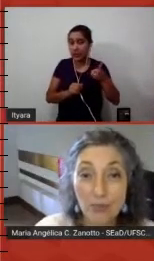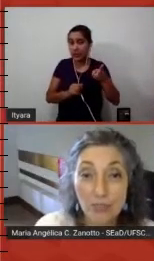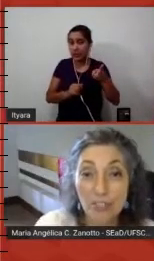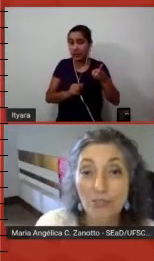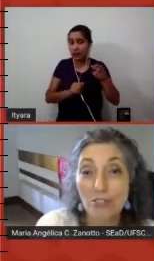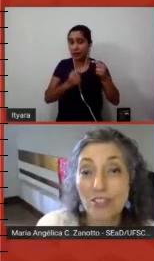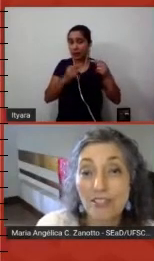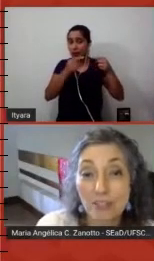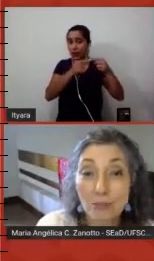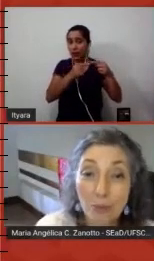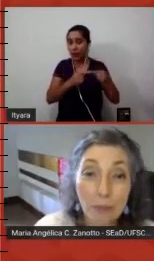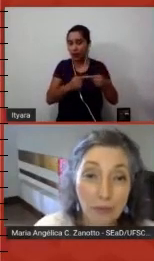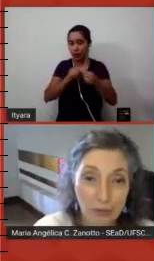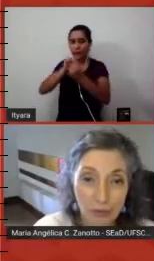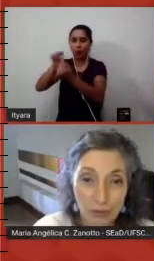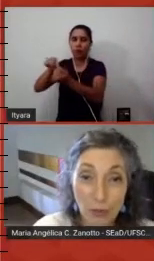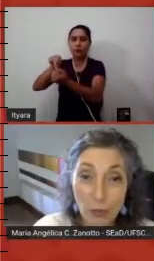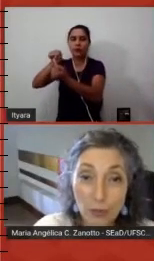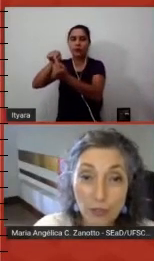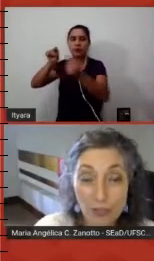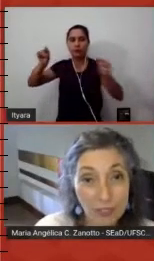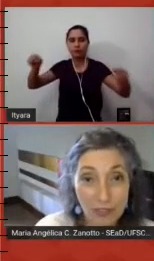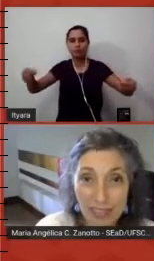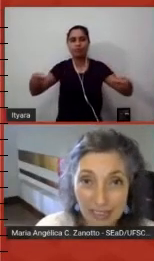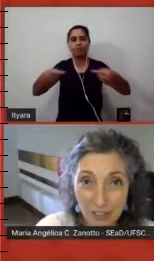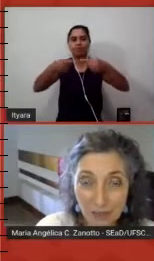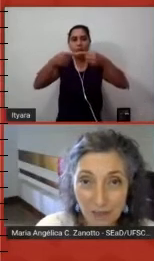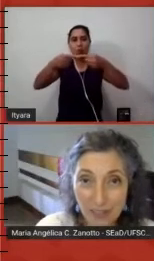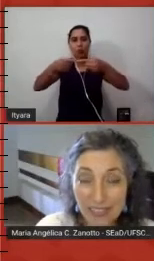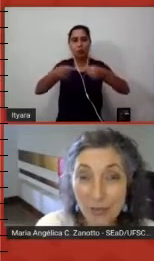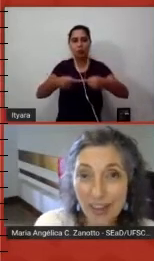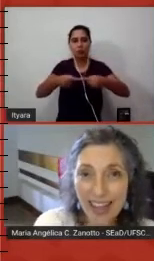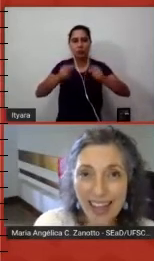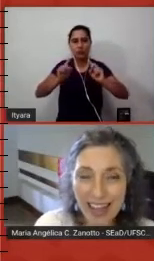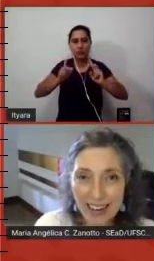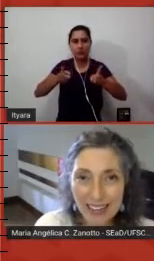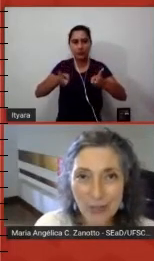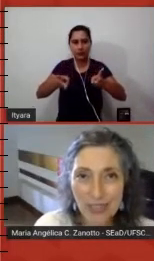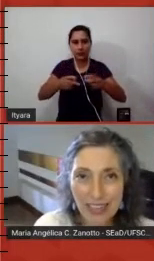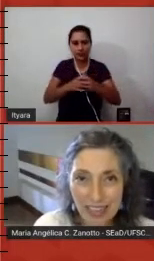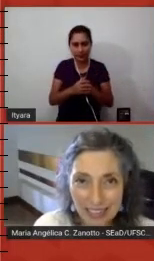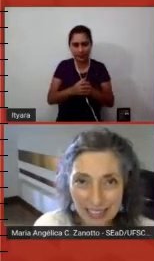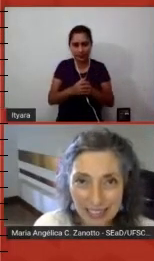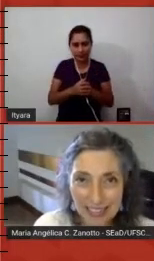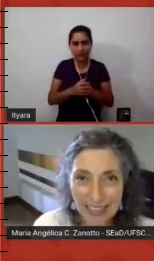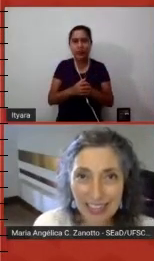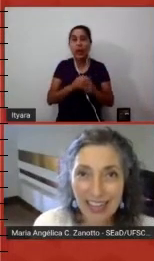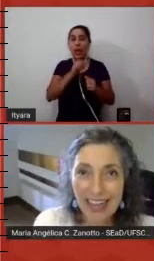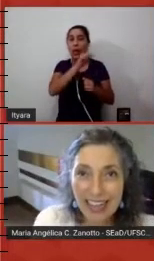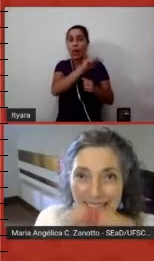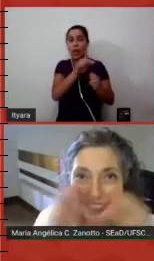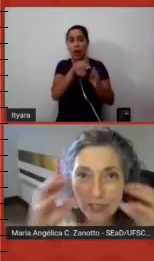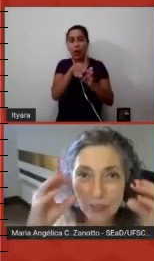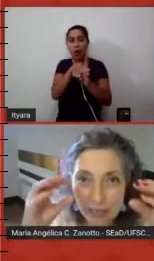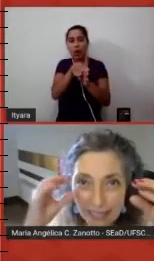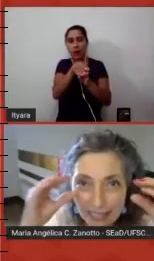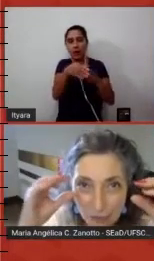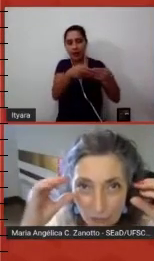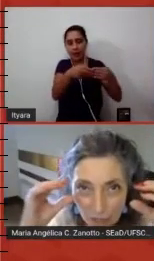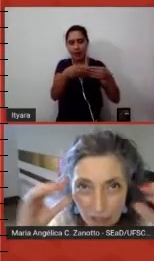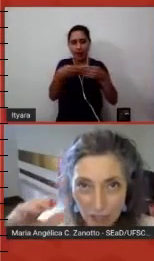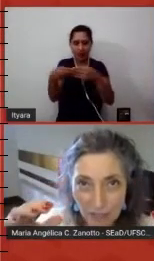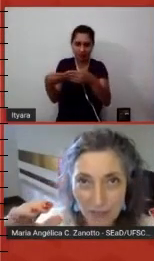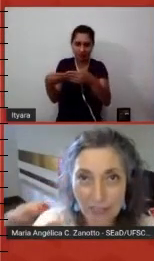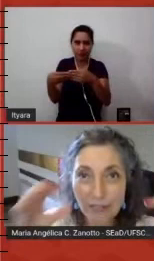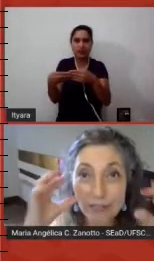rubricas aos objetivos de ensino propostos, ao curso ou atividade. Então, é ela que orienta, são